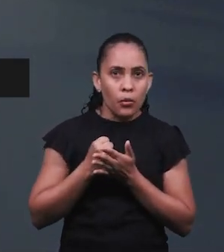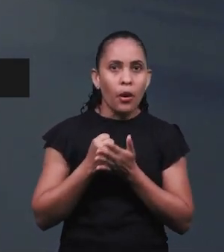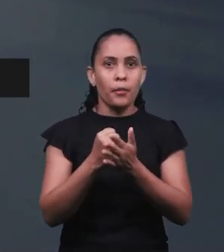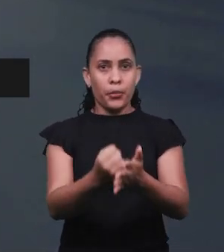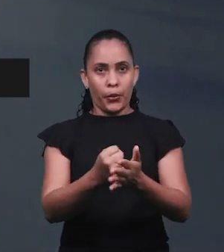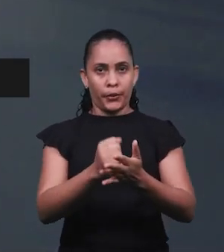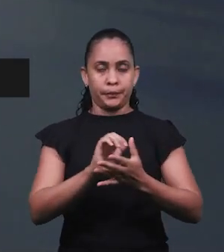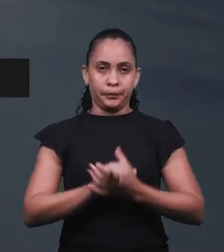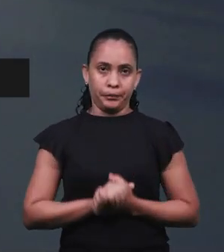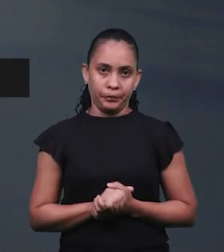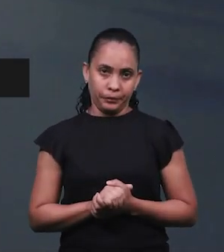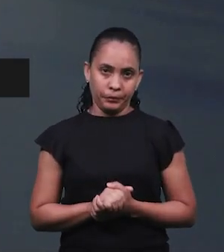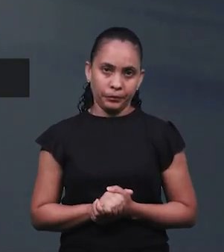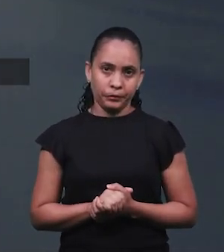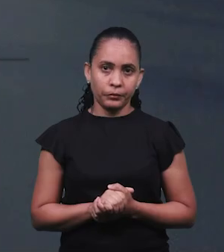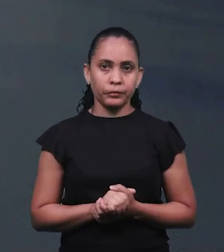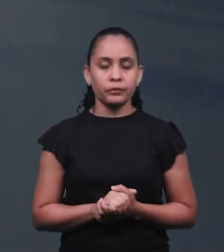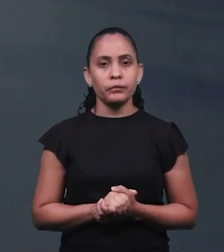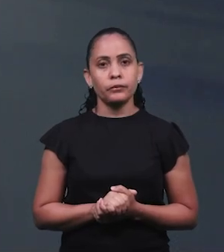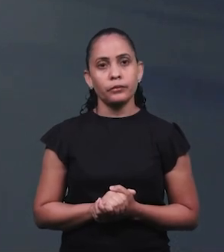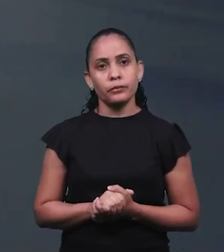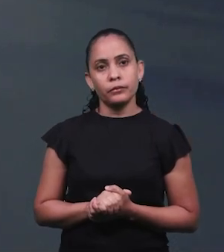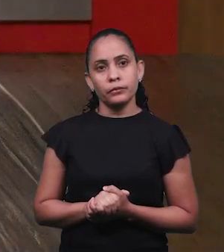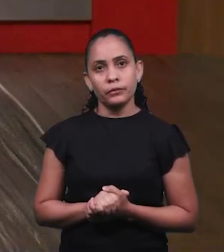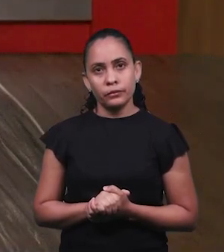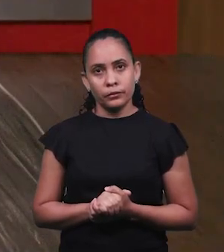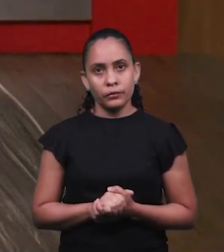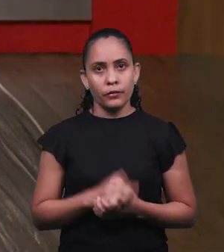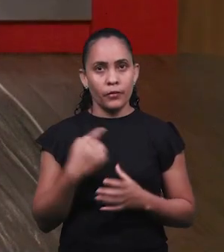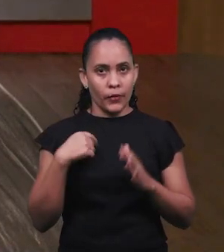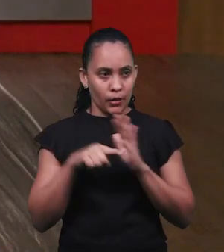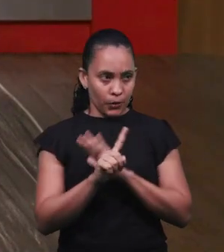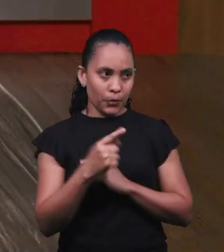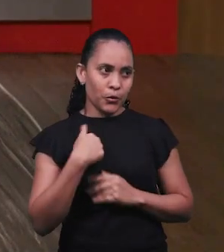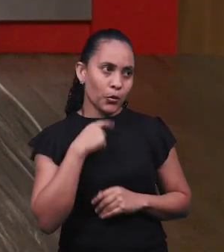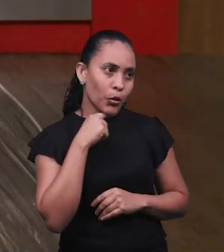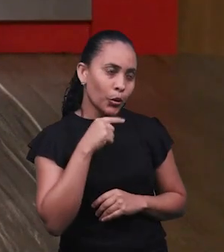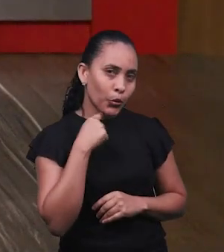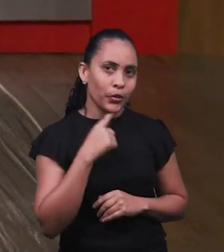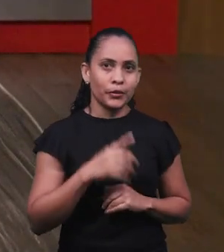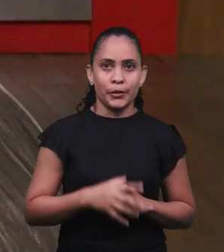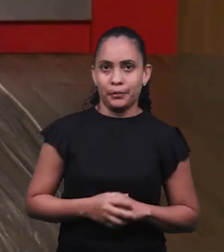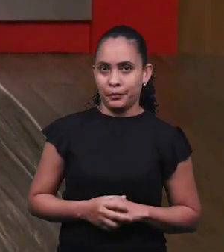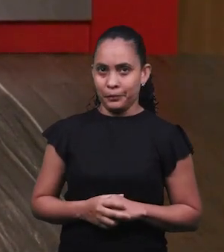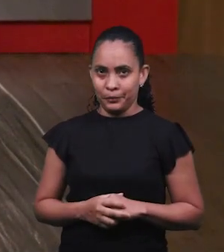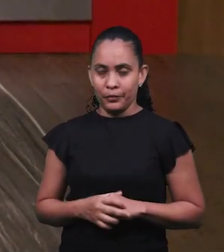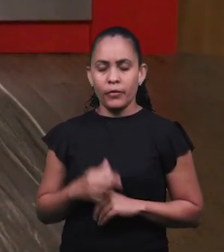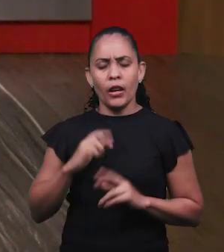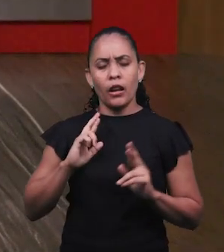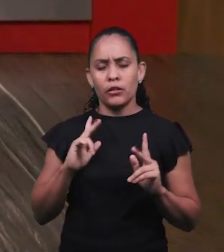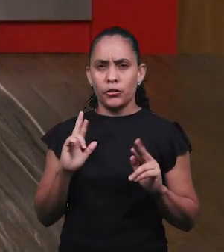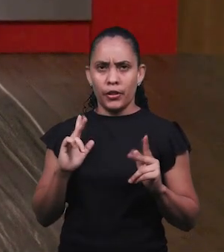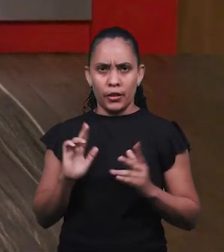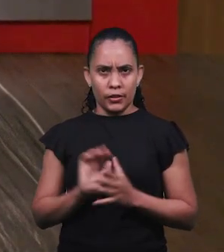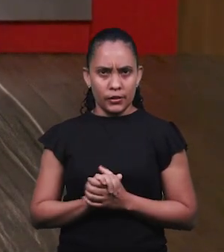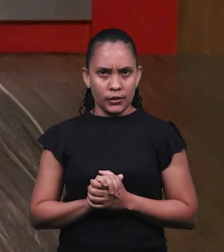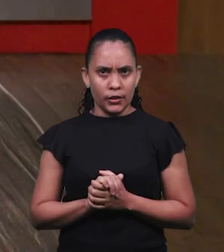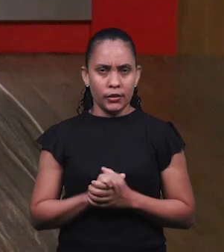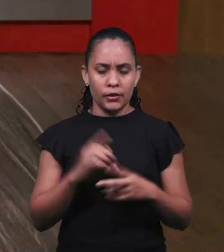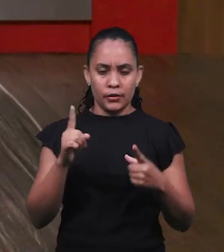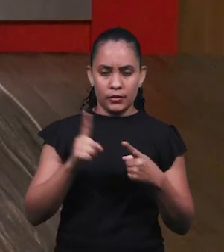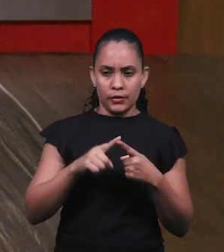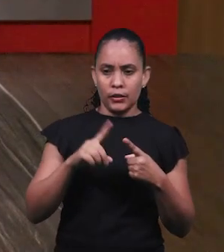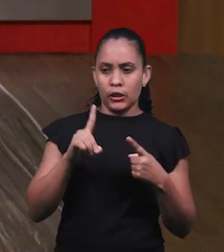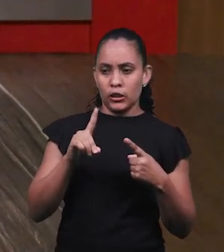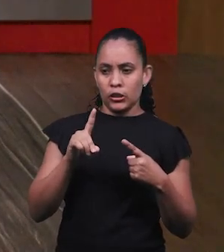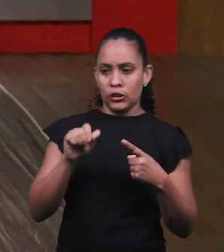tratamento da doença renal crônica. Eu vou fazer uma pergunta que vai tirar uma dúvida que eu sempre tive. A diferença entre a